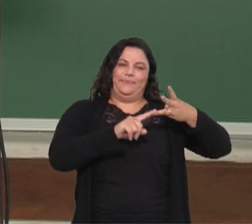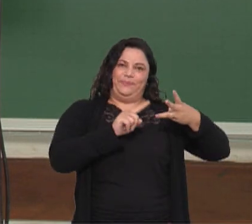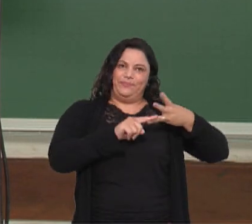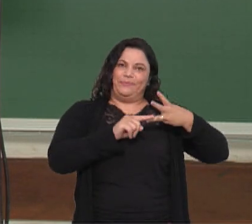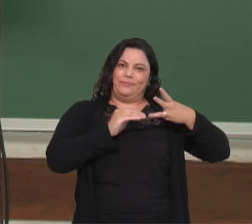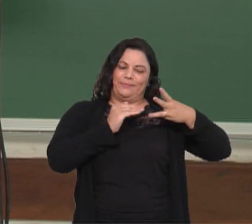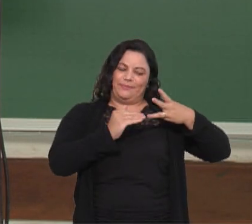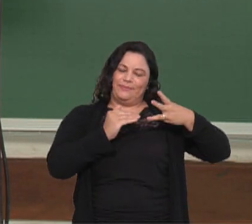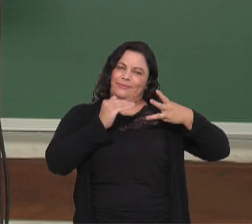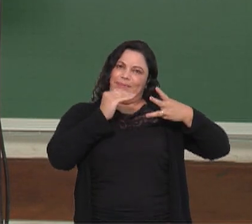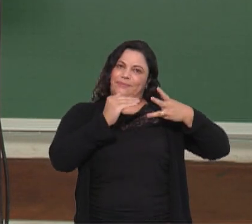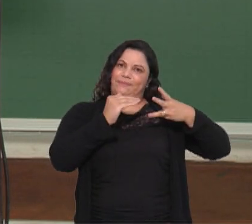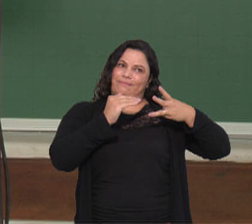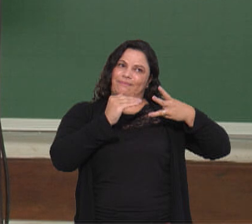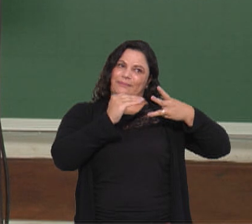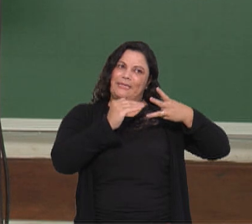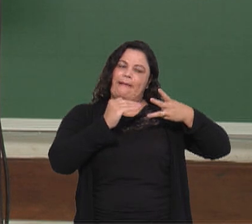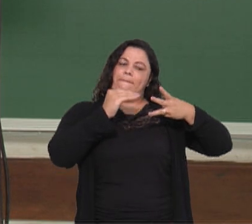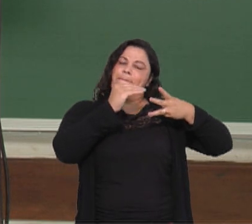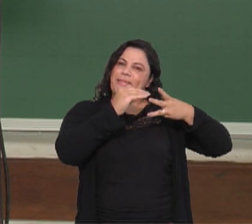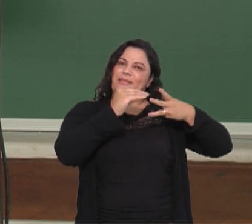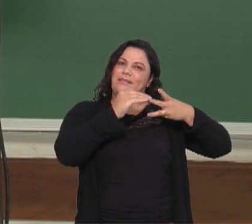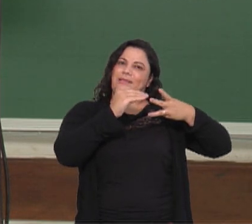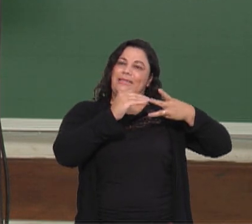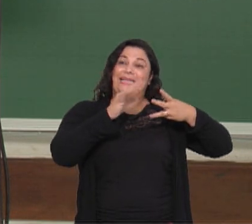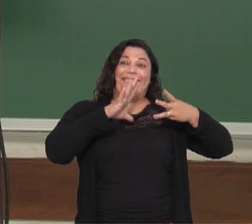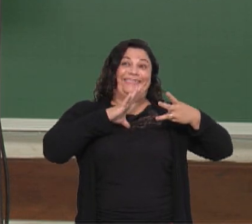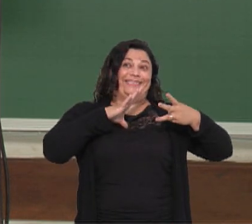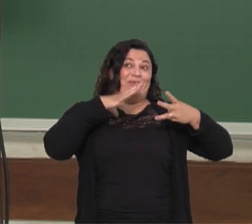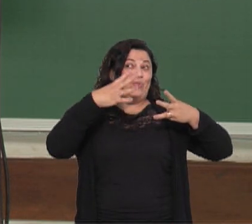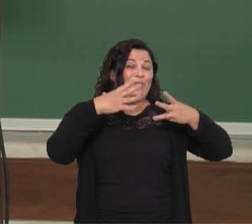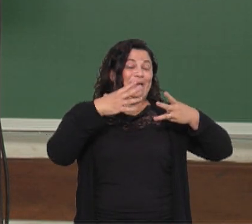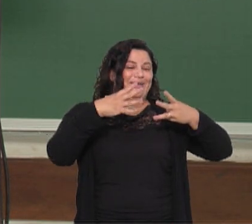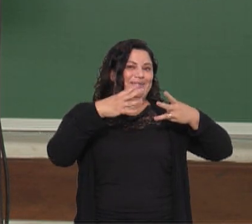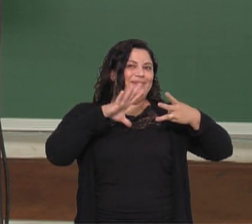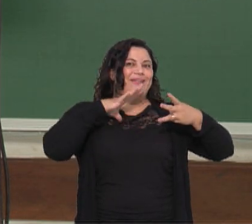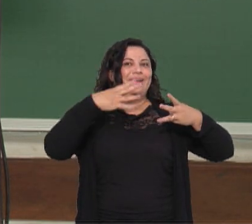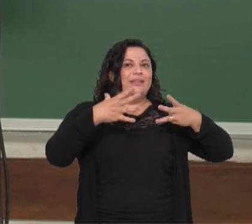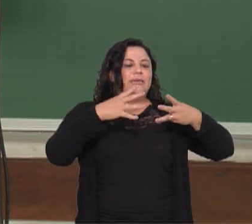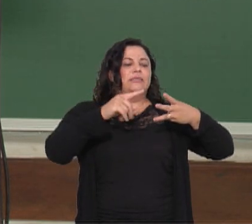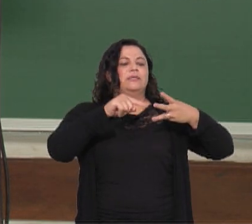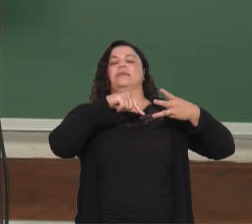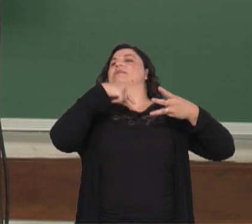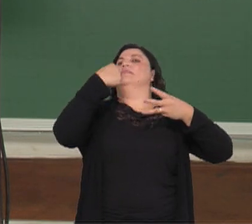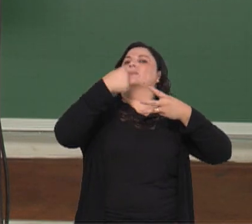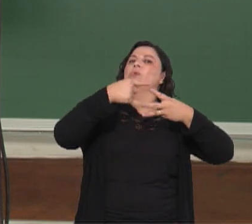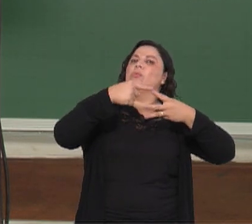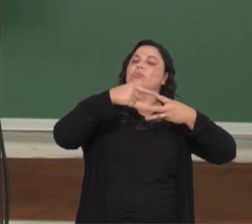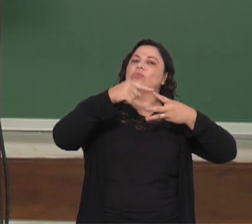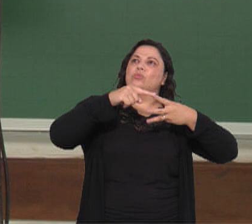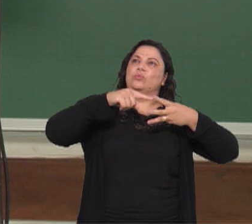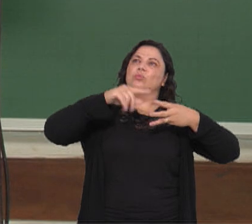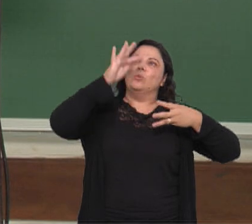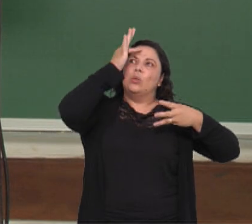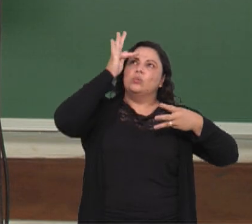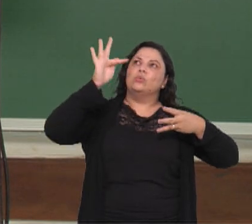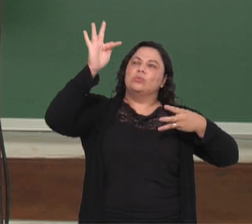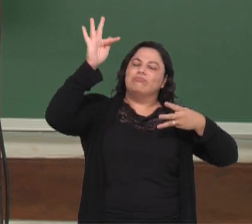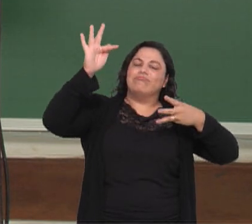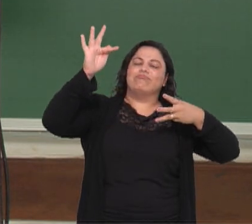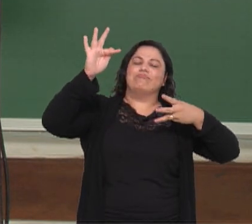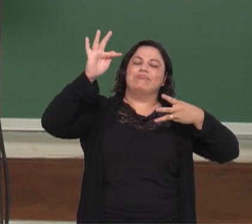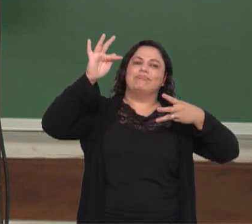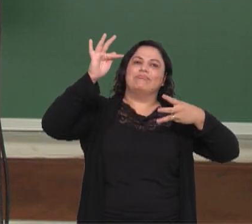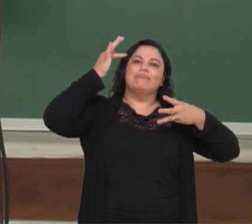alguns conseguem, além da temperança, atingir a coragem. Né? E outros ainda, que seriam os filósofos, né, conseguem, além